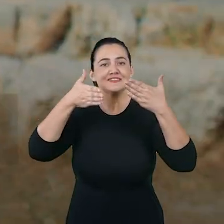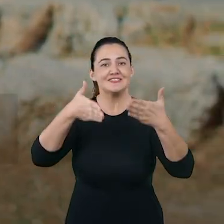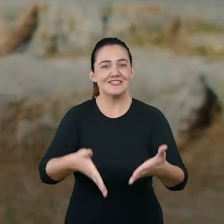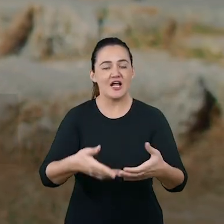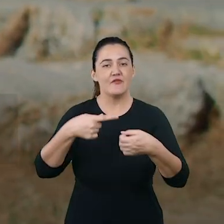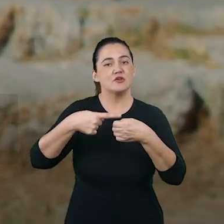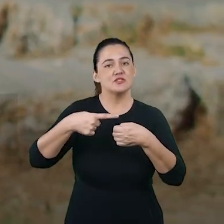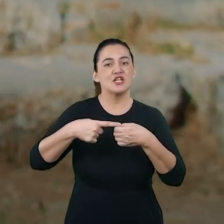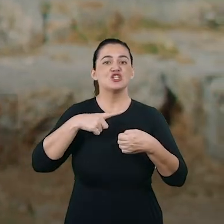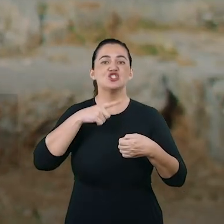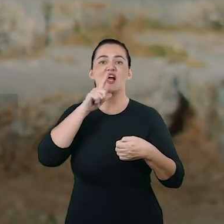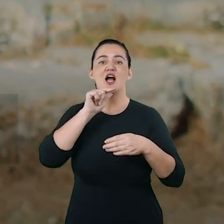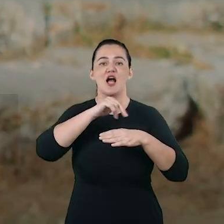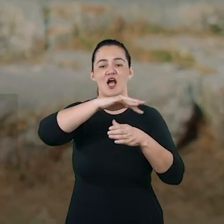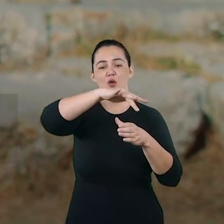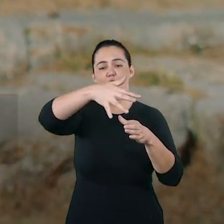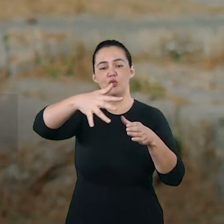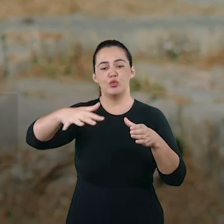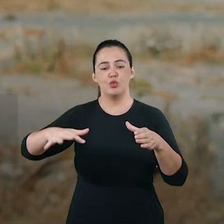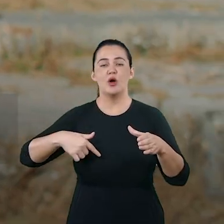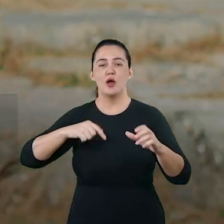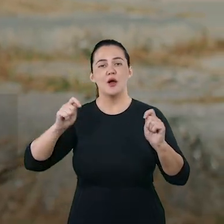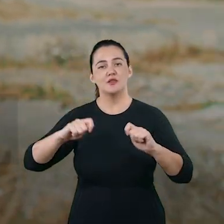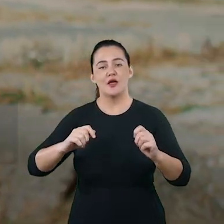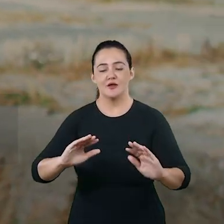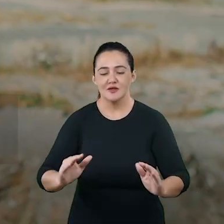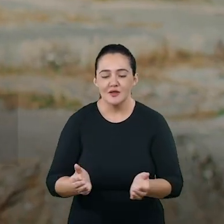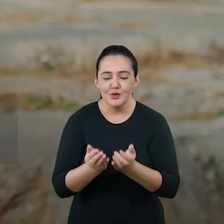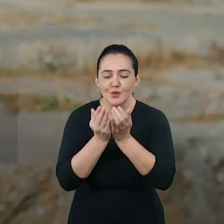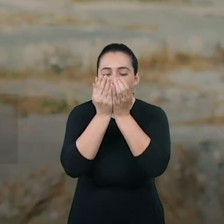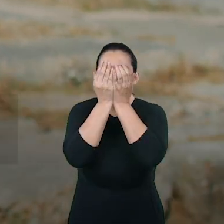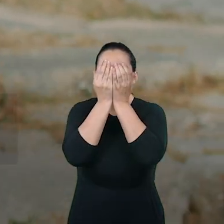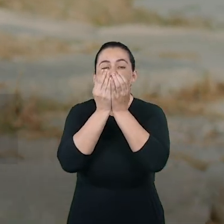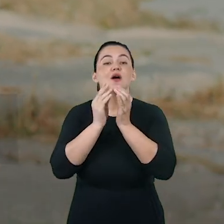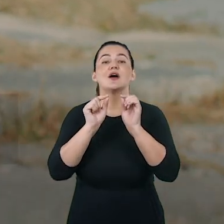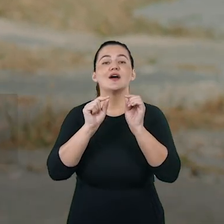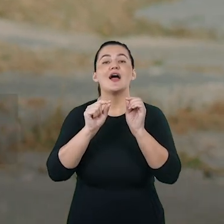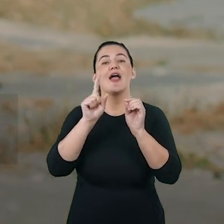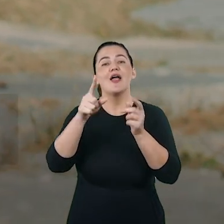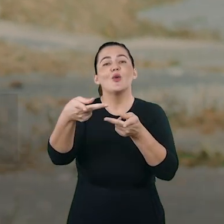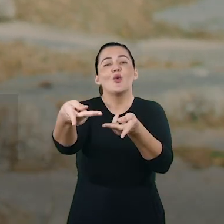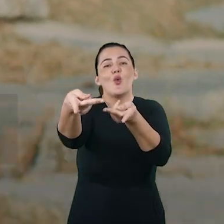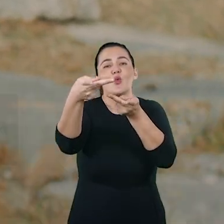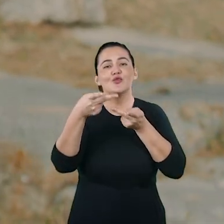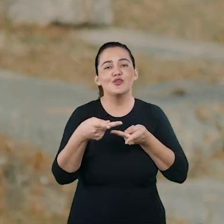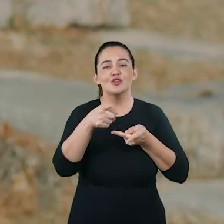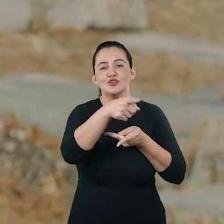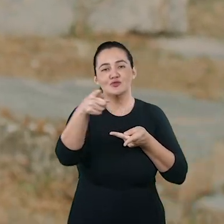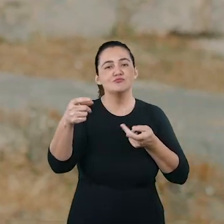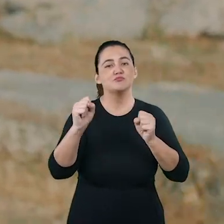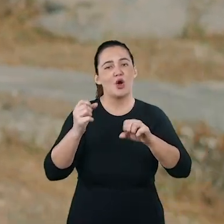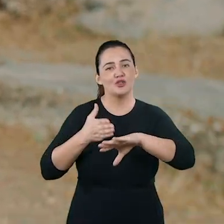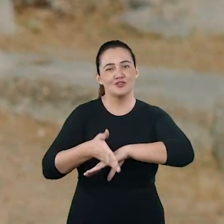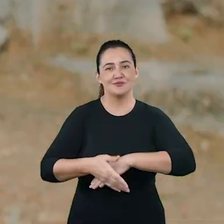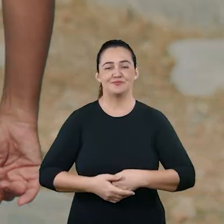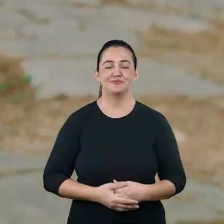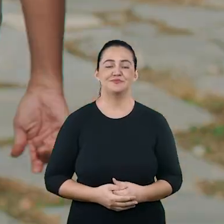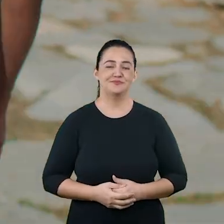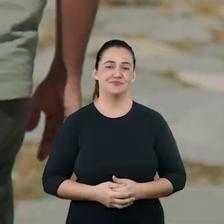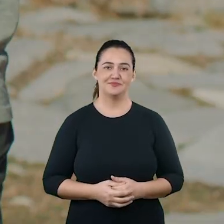fonte d'água para ornamentar a cidade e dizer, olha, aqui você vai ter de tudo um pouco. Mas vamos continuar.